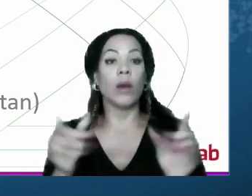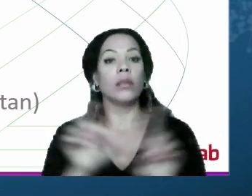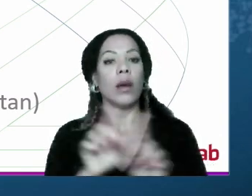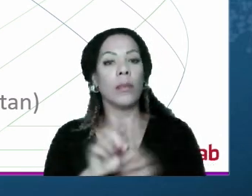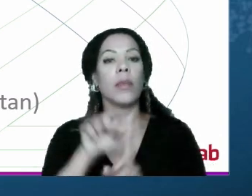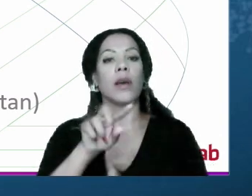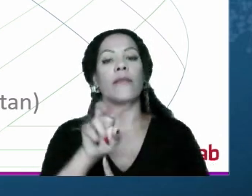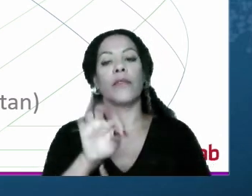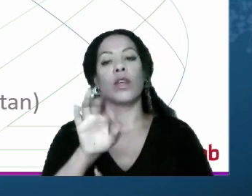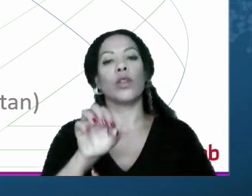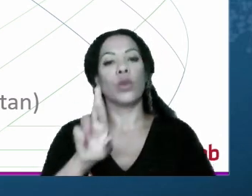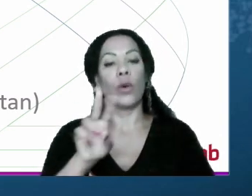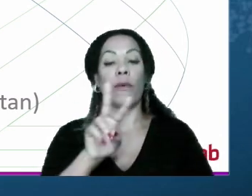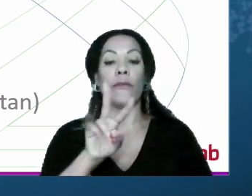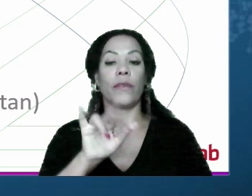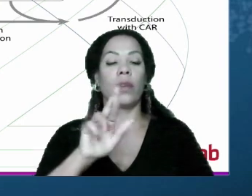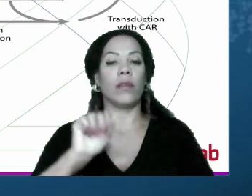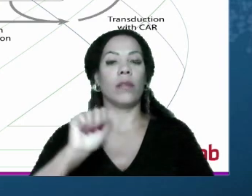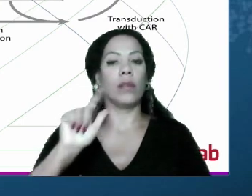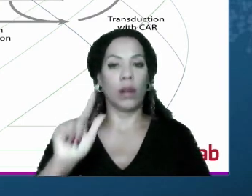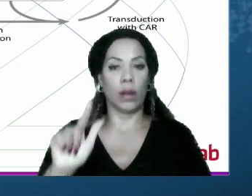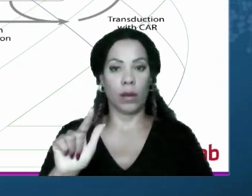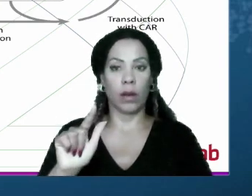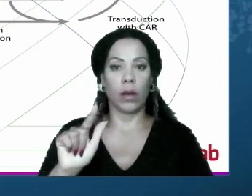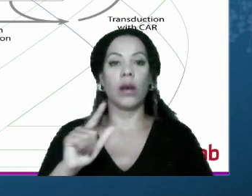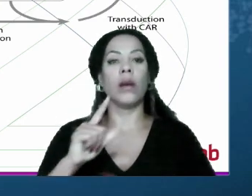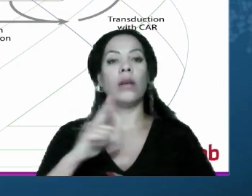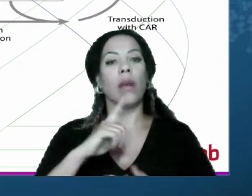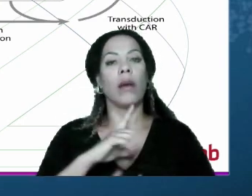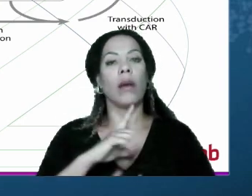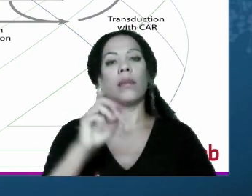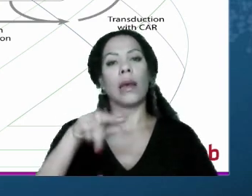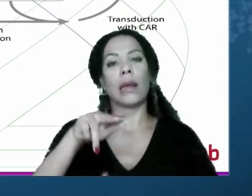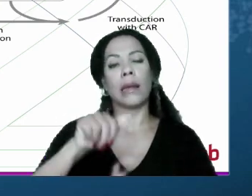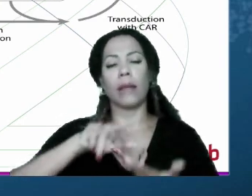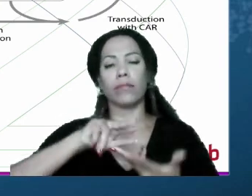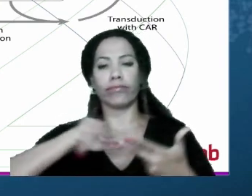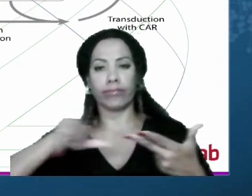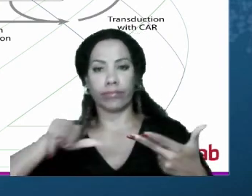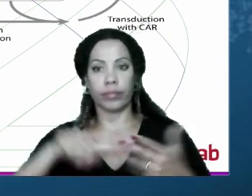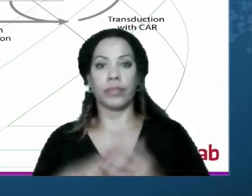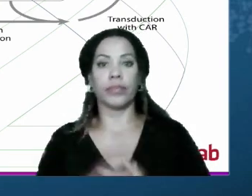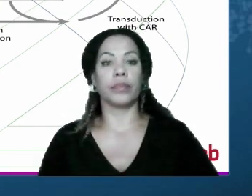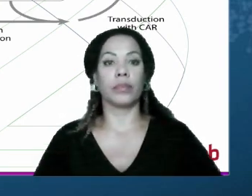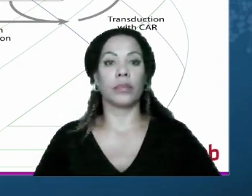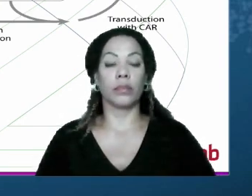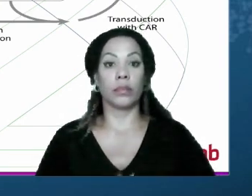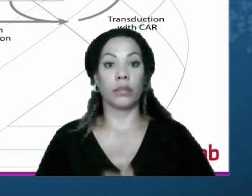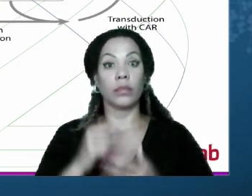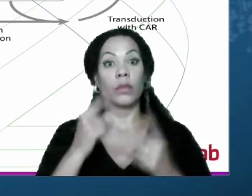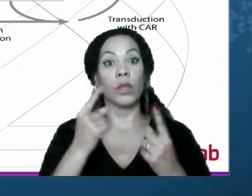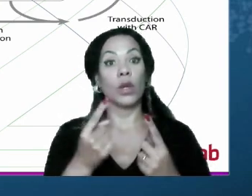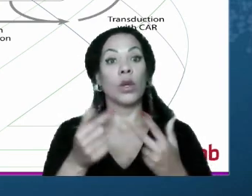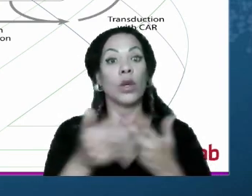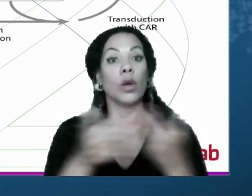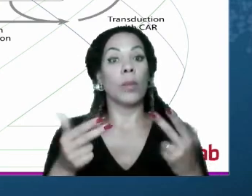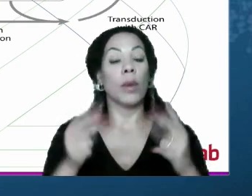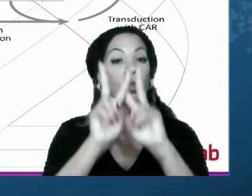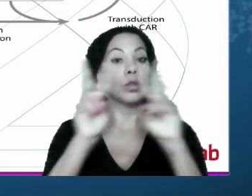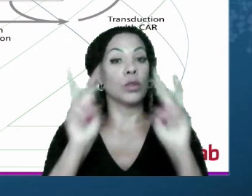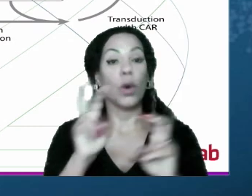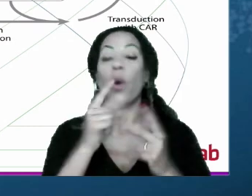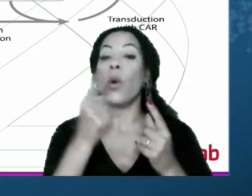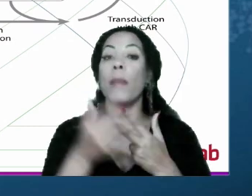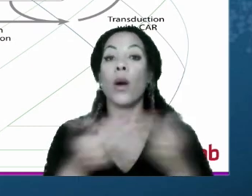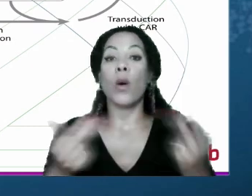vetores virais com o DNA e etc. E uma coisa